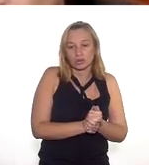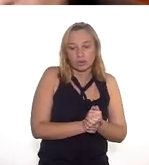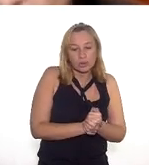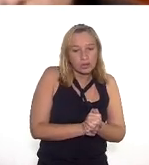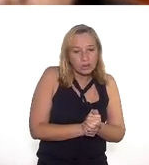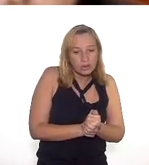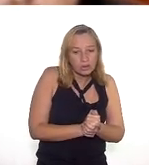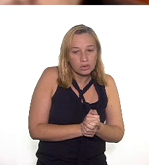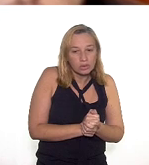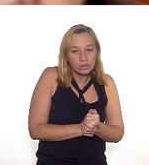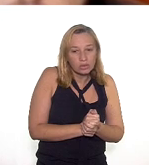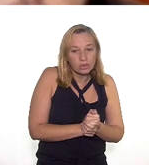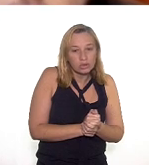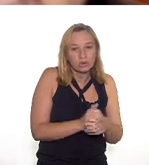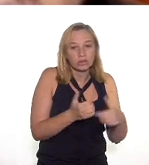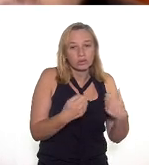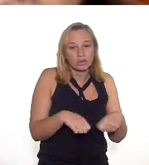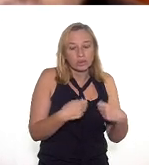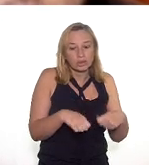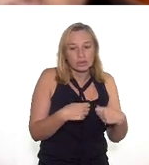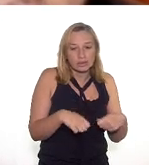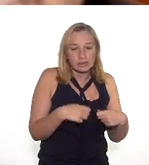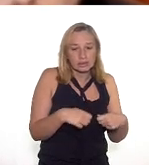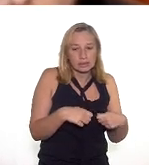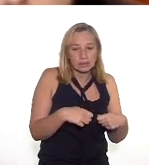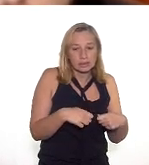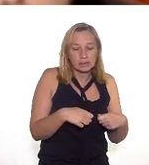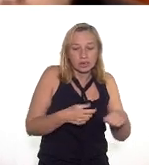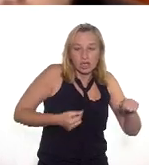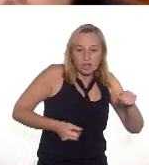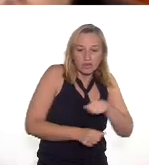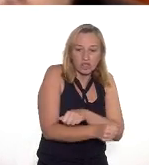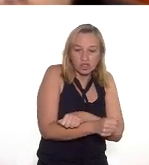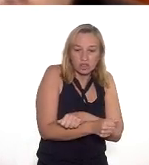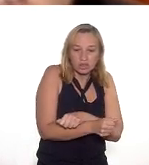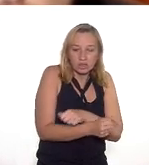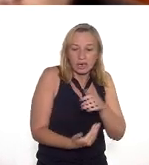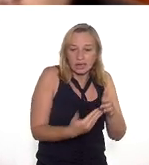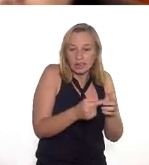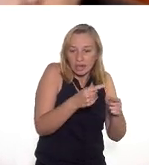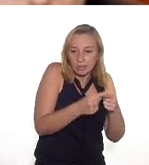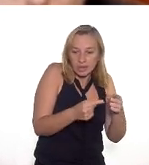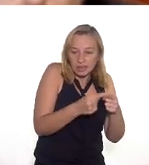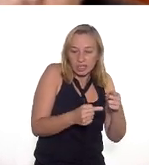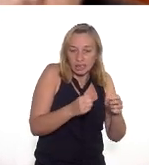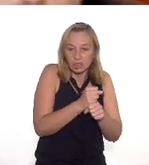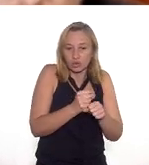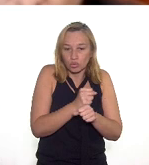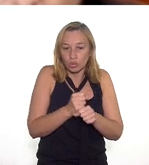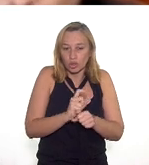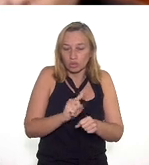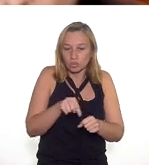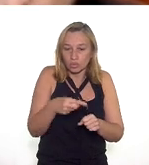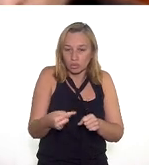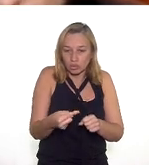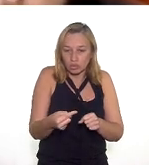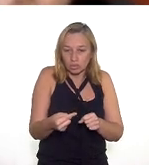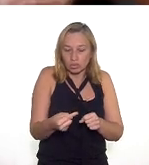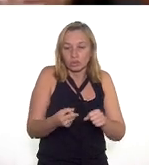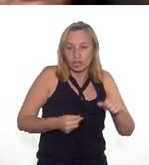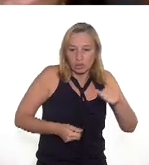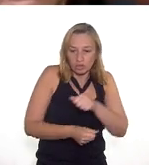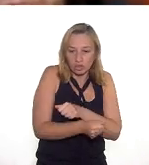aqui, eles têm que ser investidos até a metade do ano subsequente do